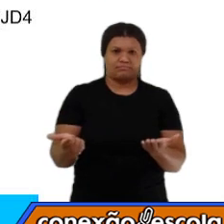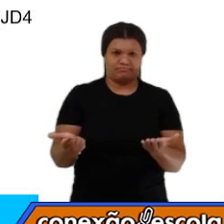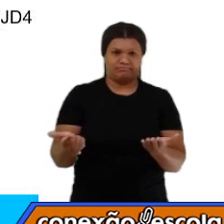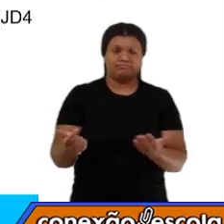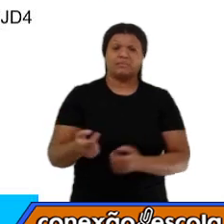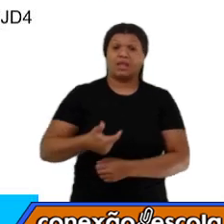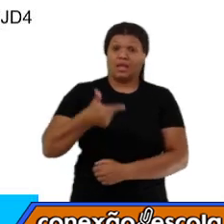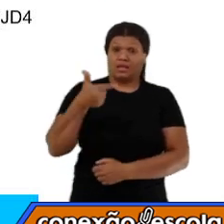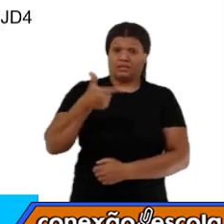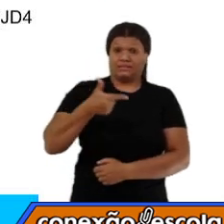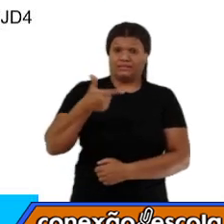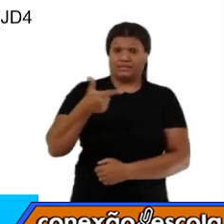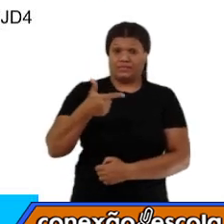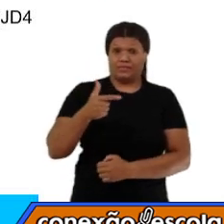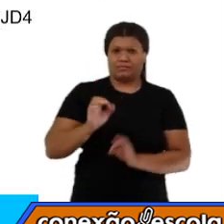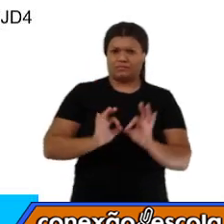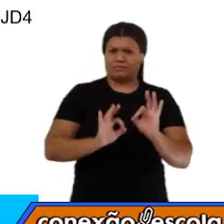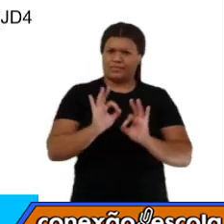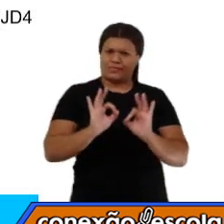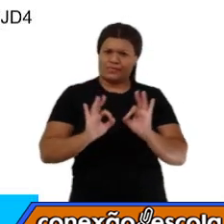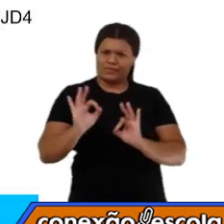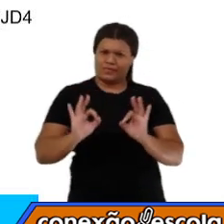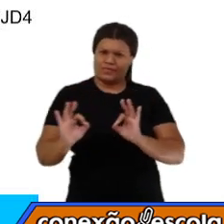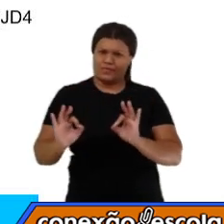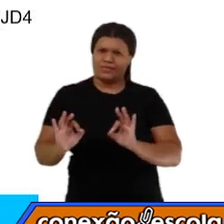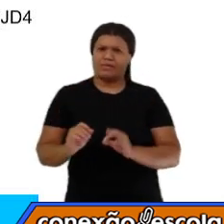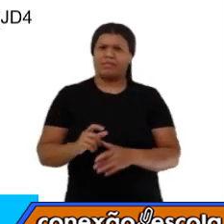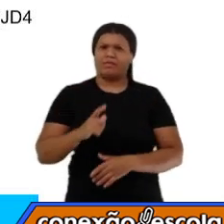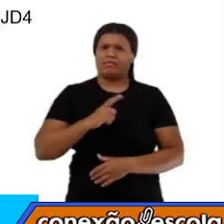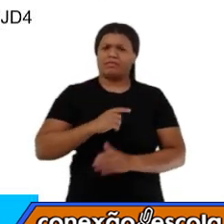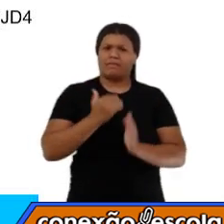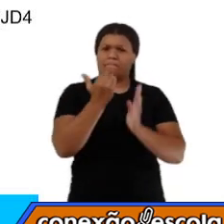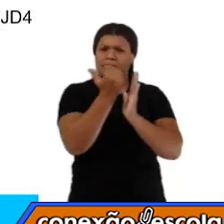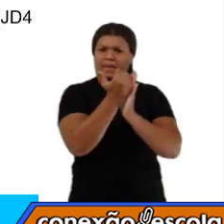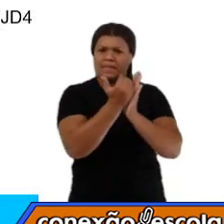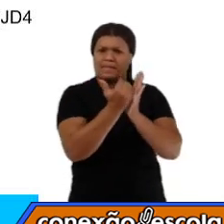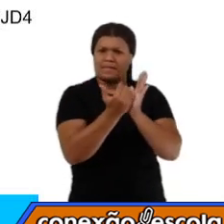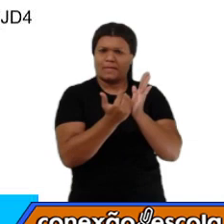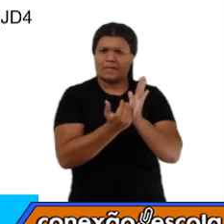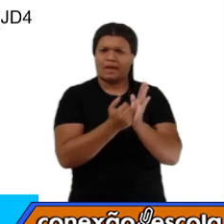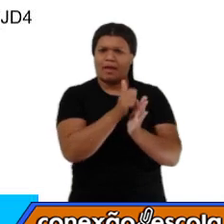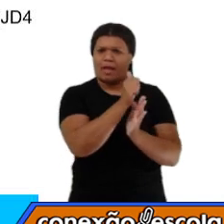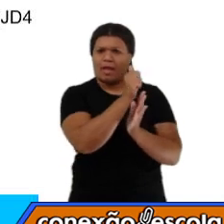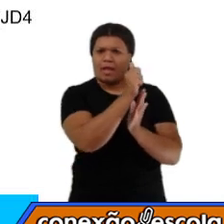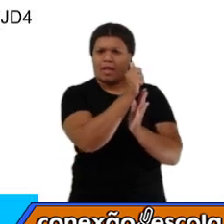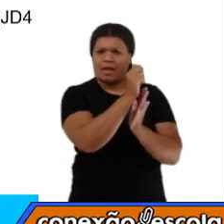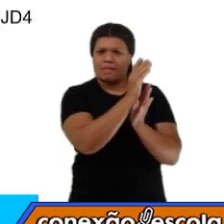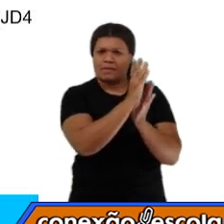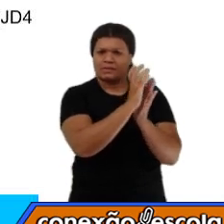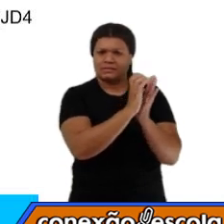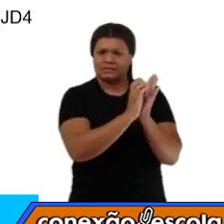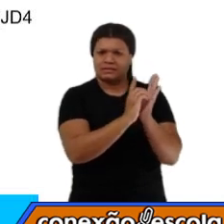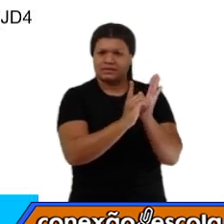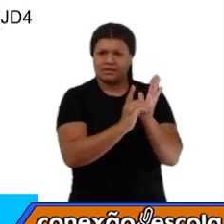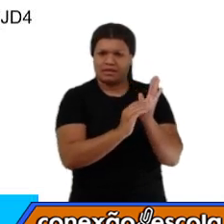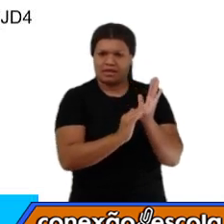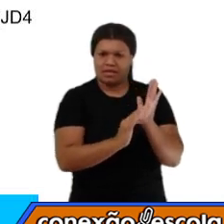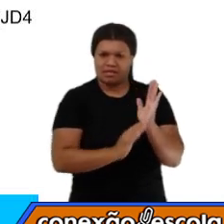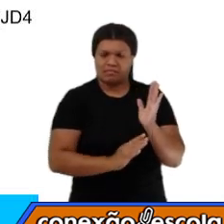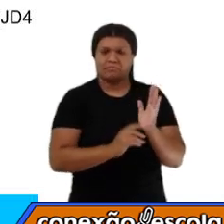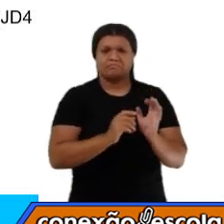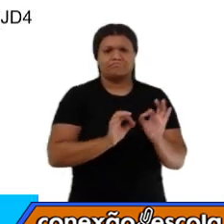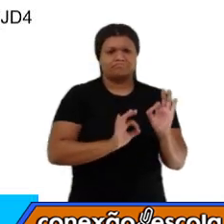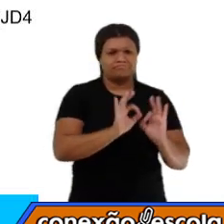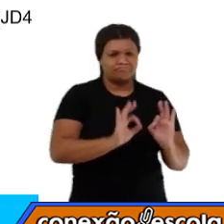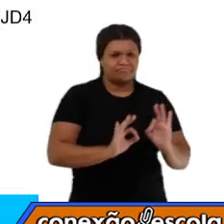segunda imagem, pela organização das palavras em ordem alfabética, a gente pode perceber